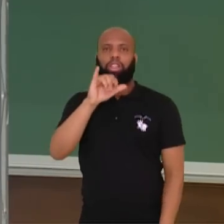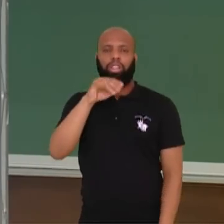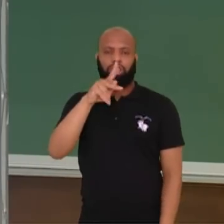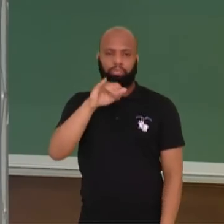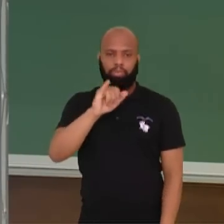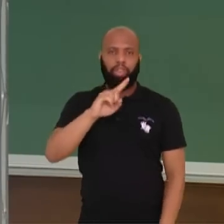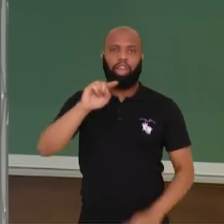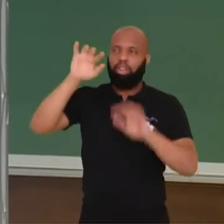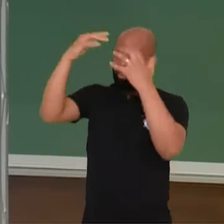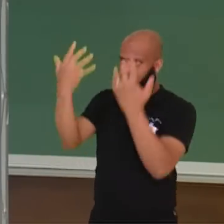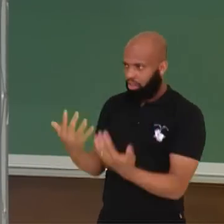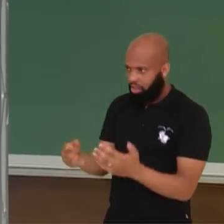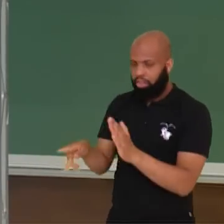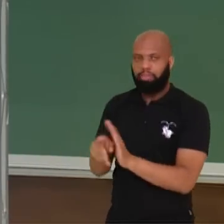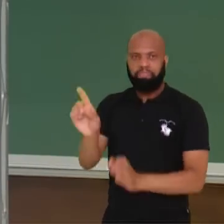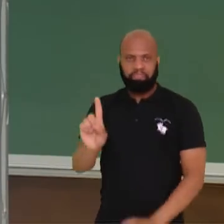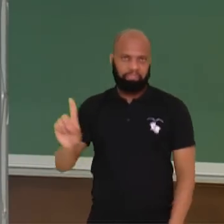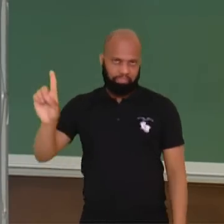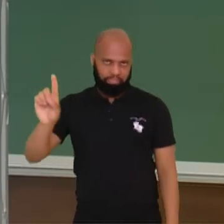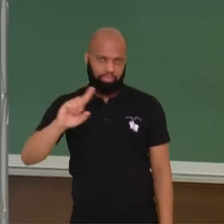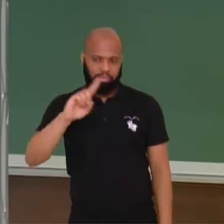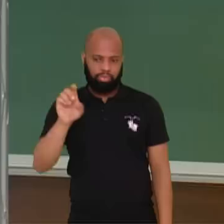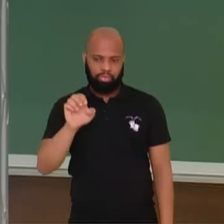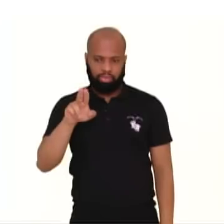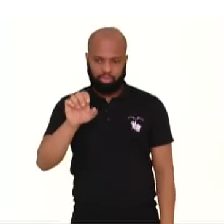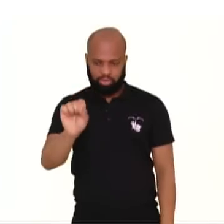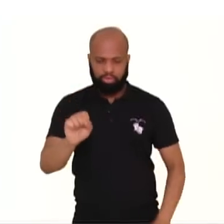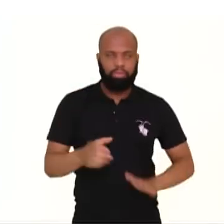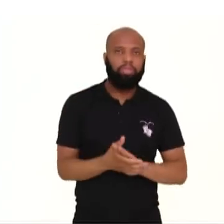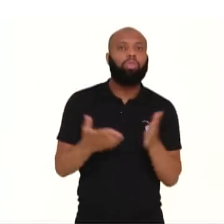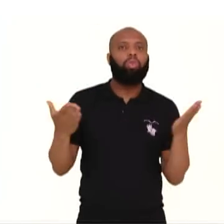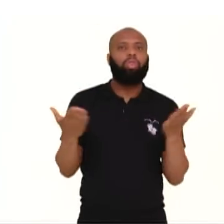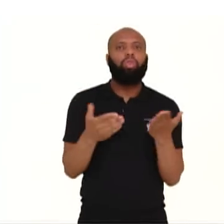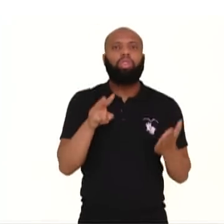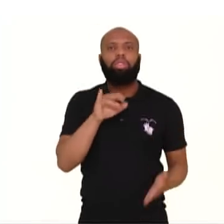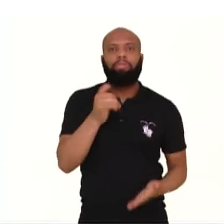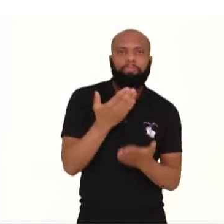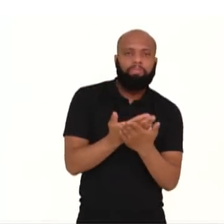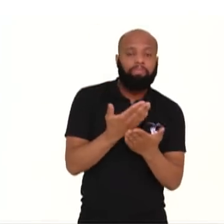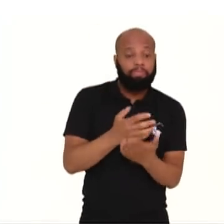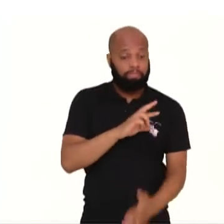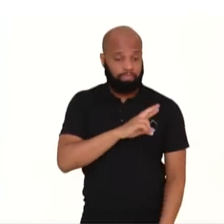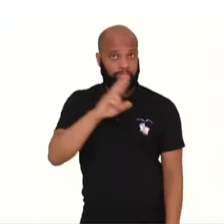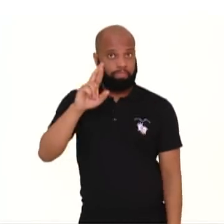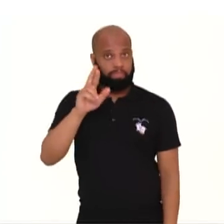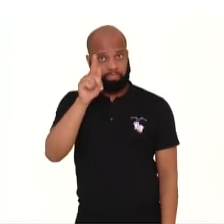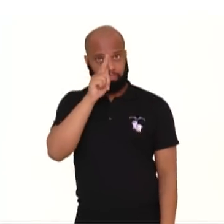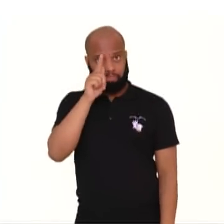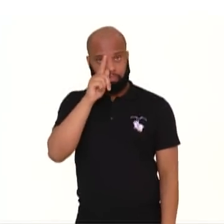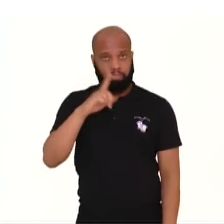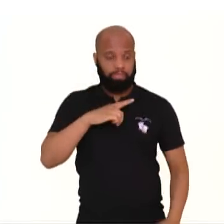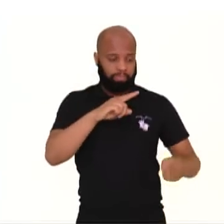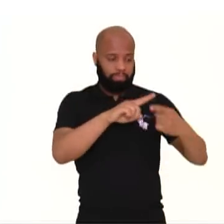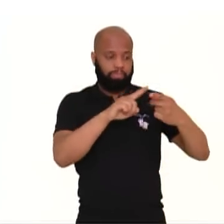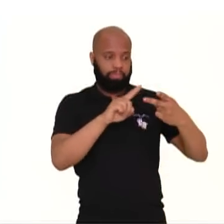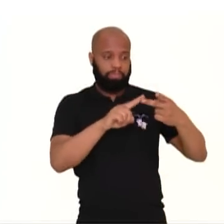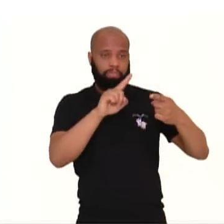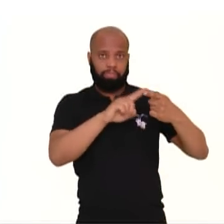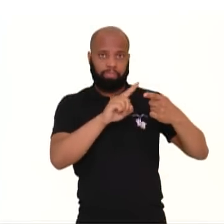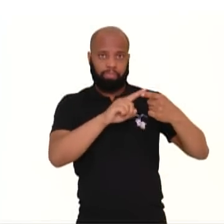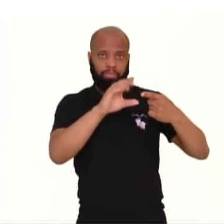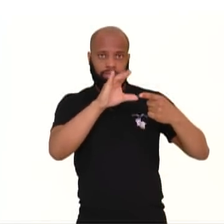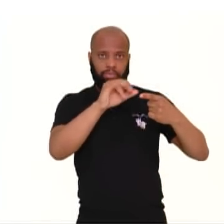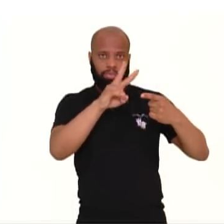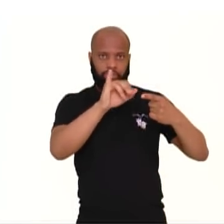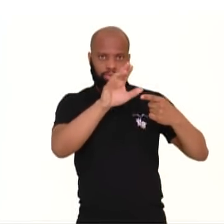a Zeus. Muito bem, vamos adiante. Na aula de hoje nós vamos estudar aí a religião grega em dois aspectos, o que a gente chama de religião